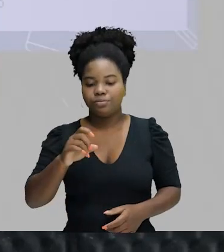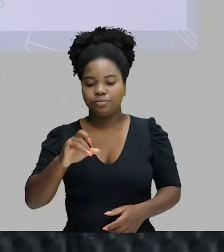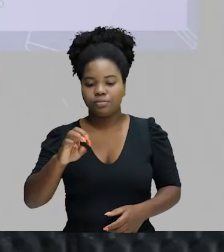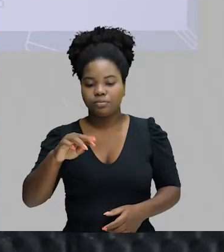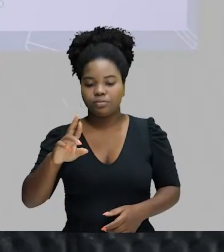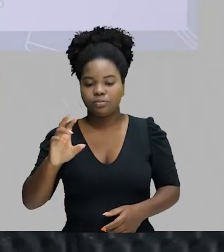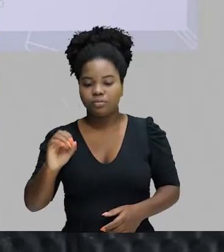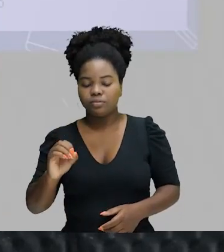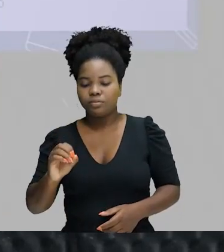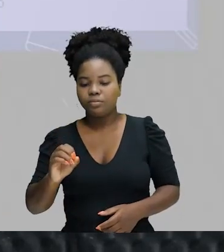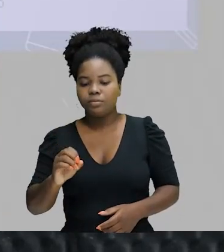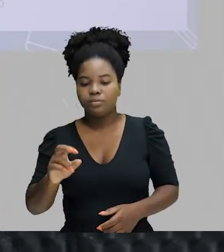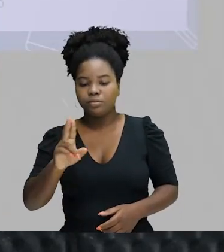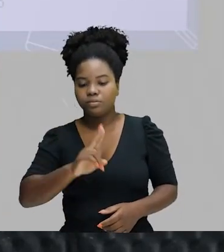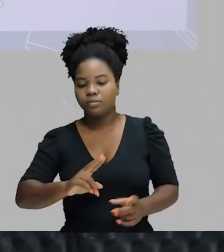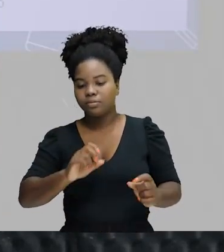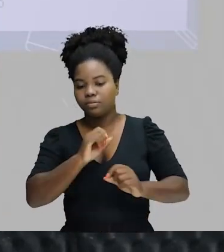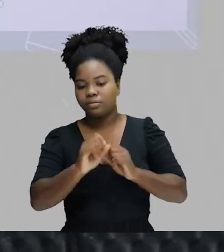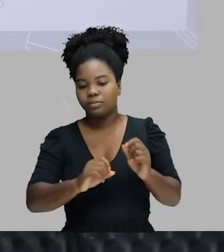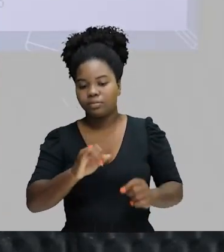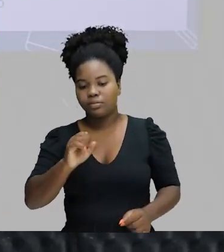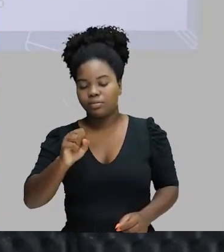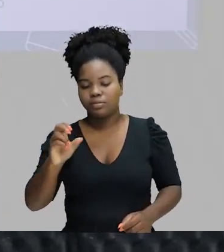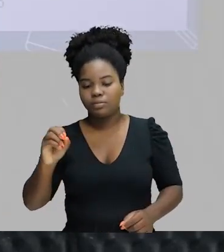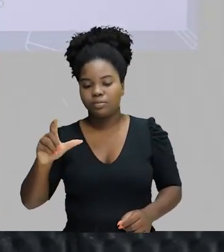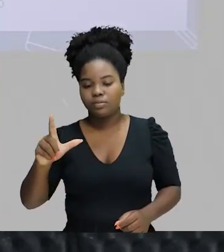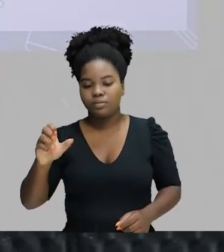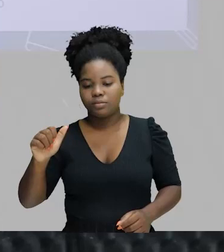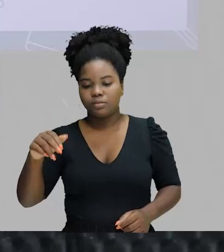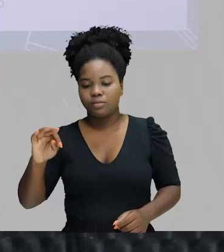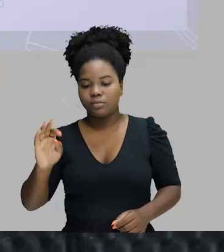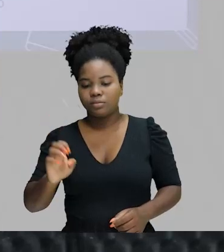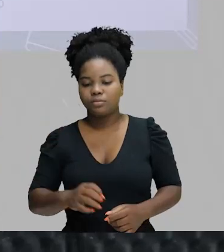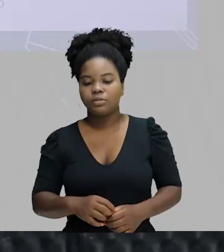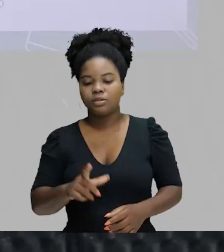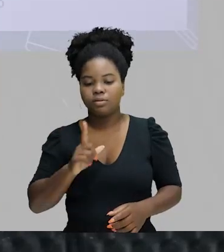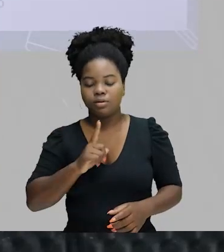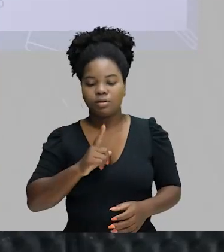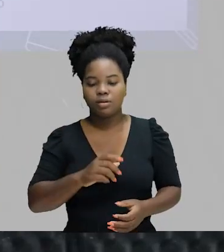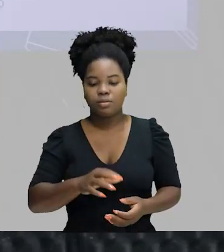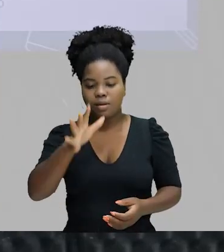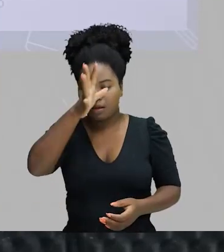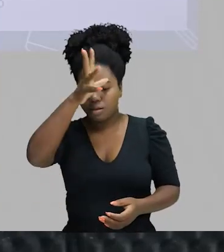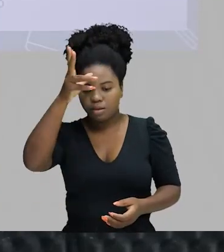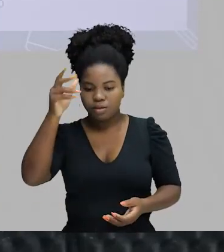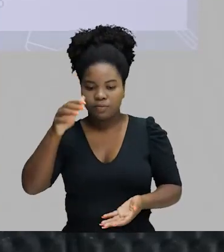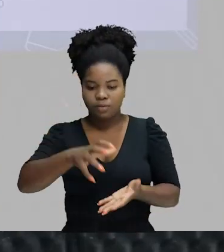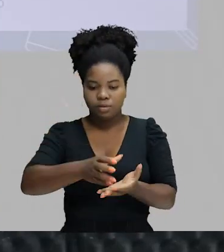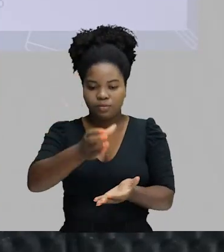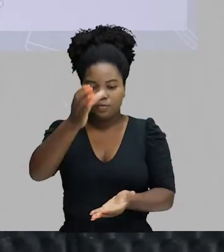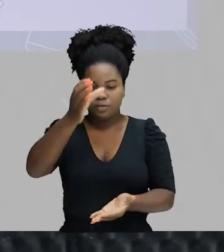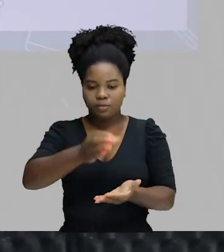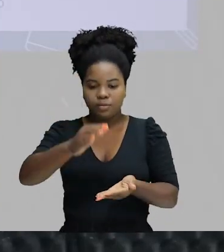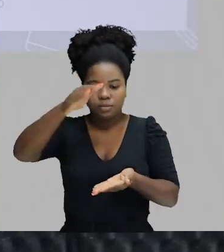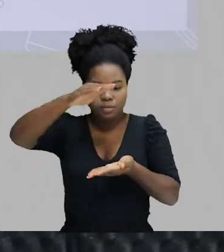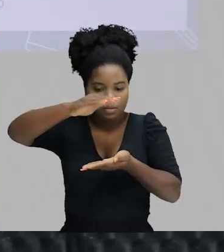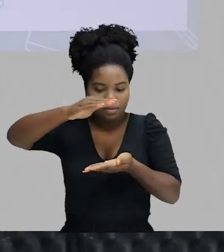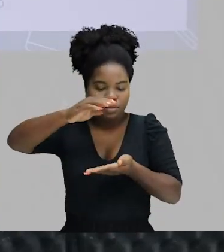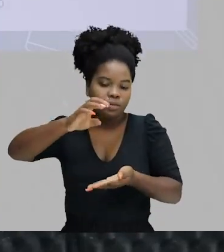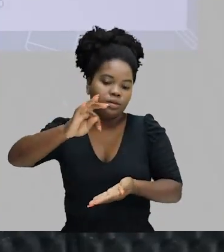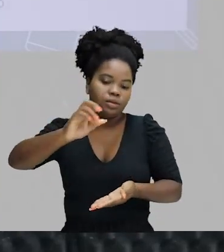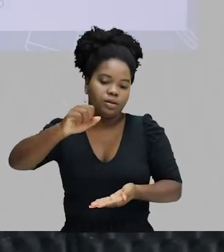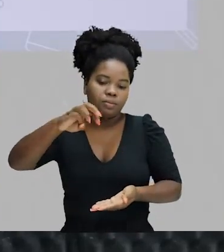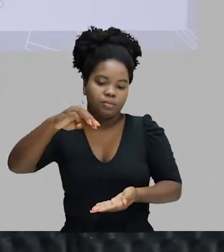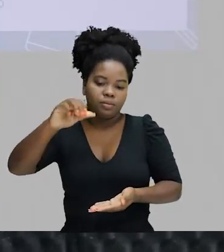polímeros, eles funcionam como isolantes elétricos. Tampas de refrigerante, as seringas de injeção,